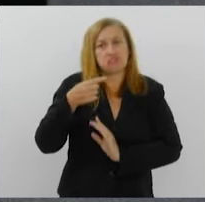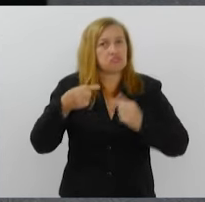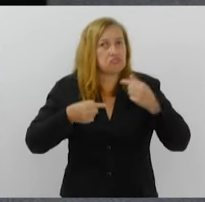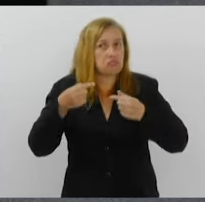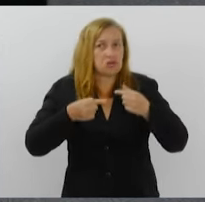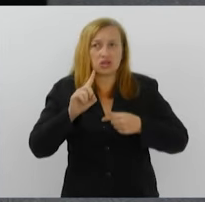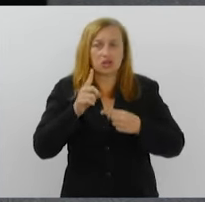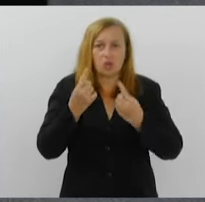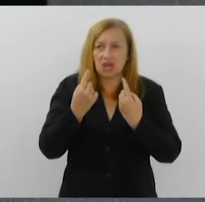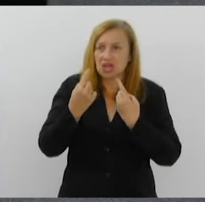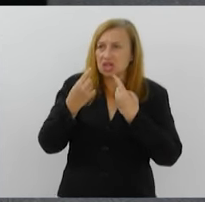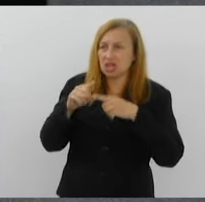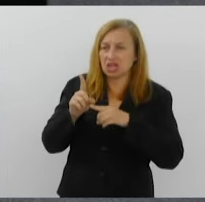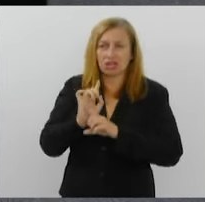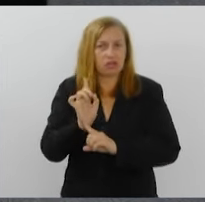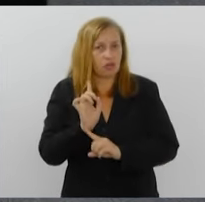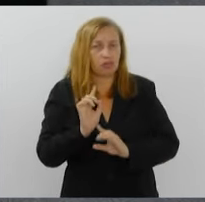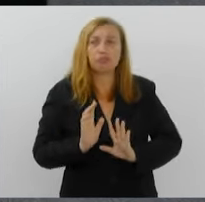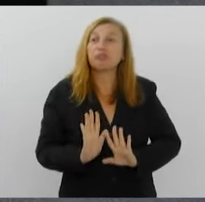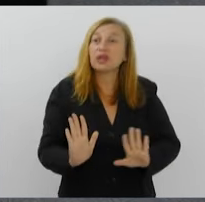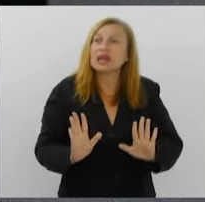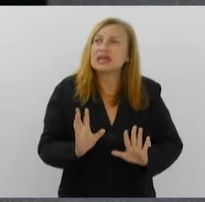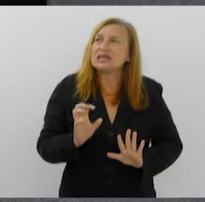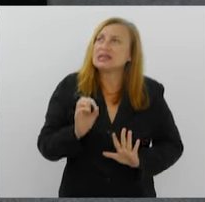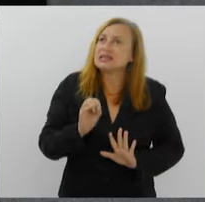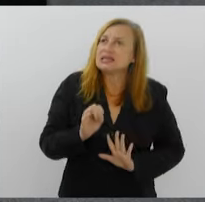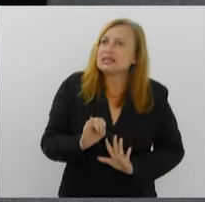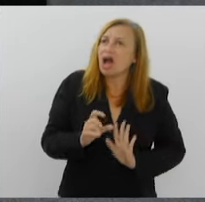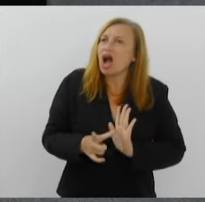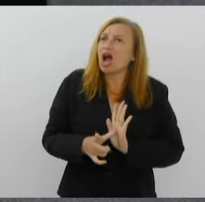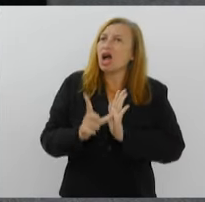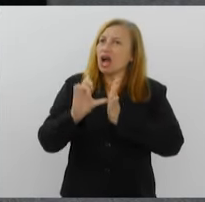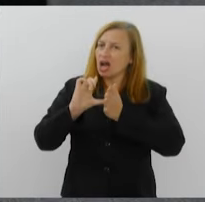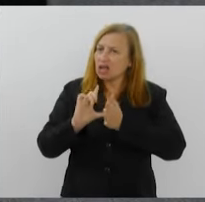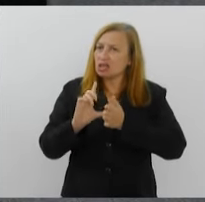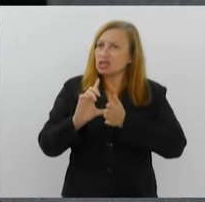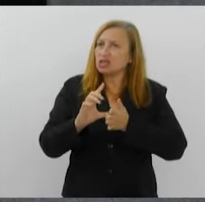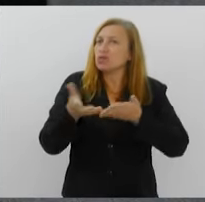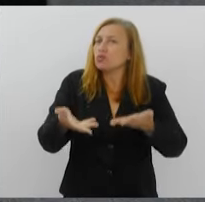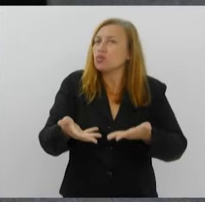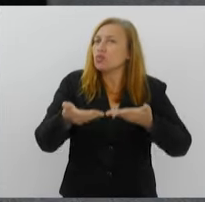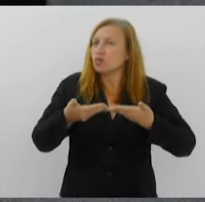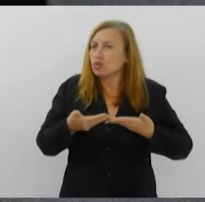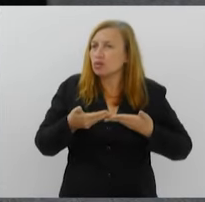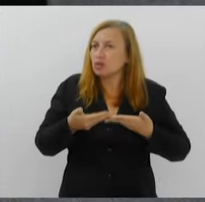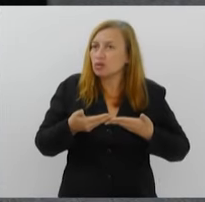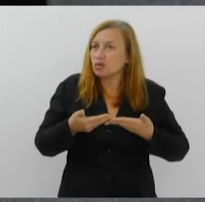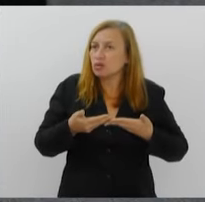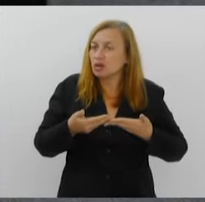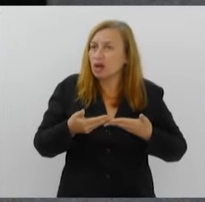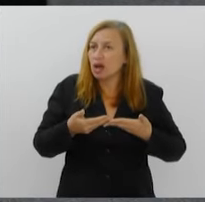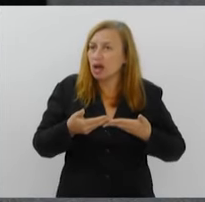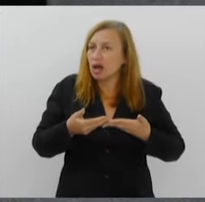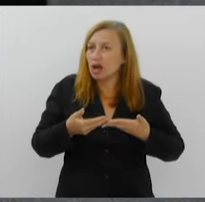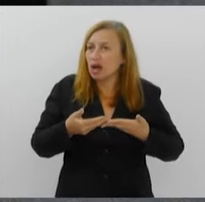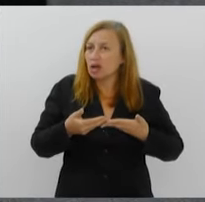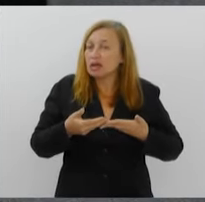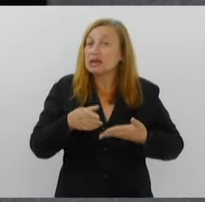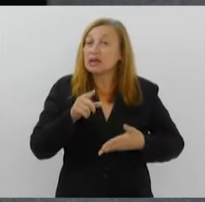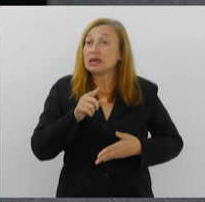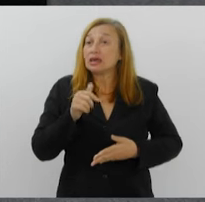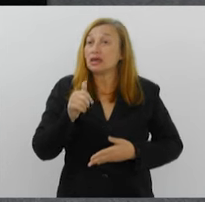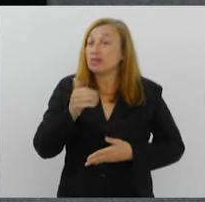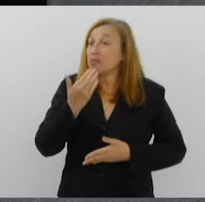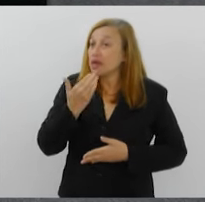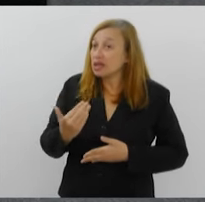nenhuma 100. Crítica nem restrição. Se não caberia, antes de uma convocação, uma arguição que ela